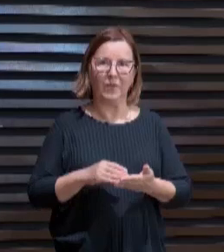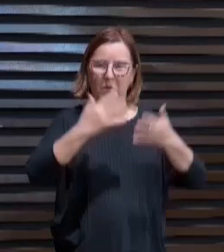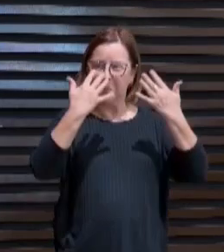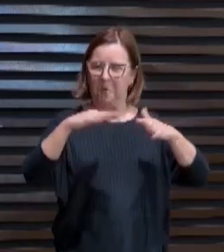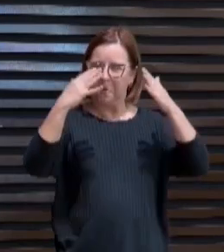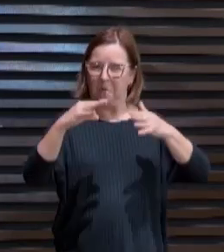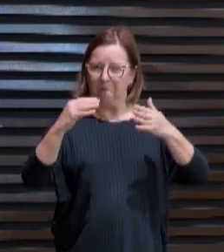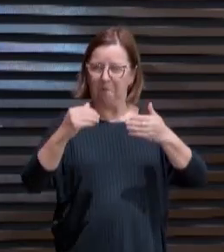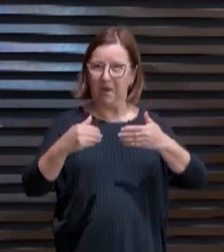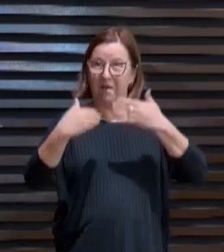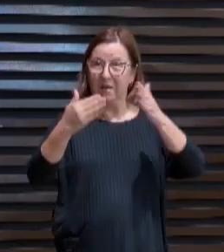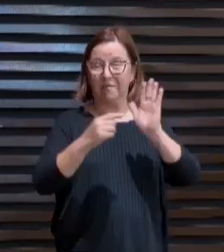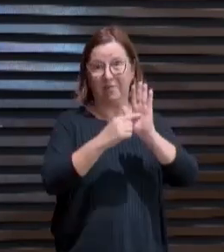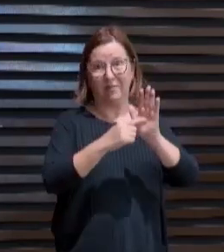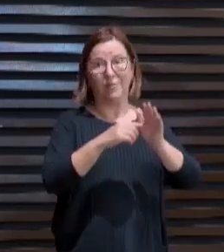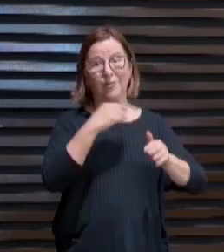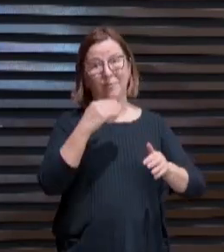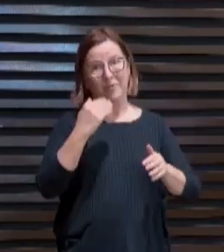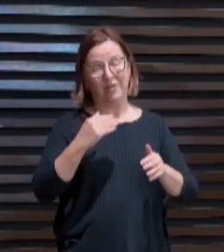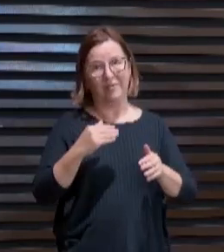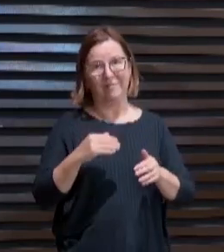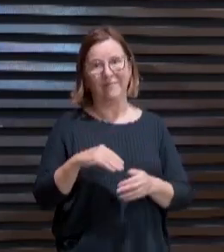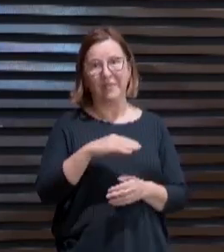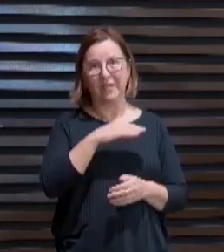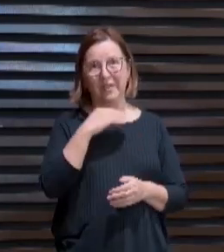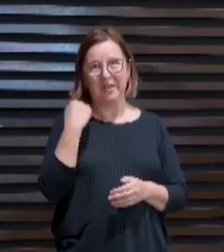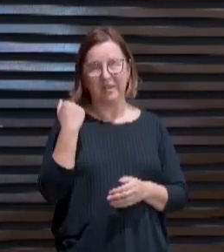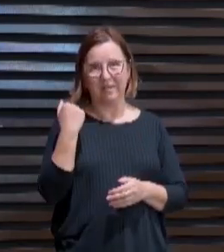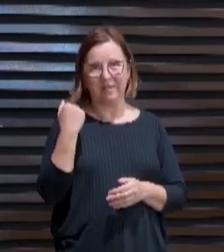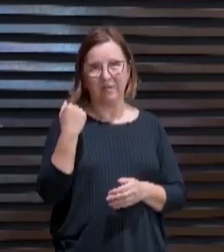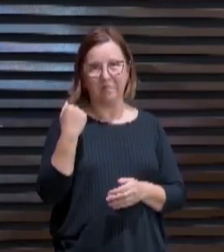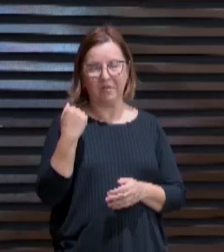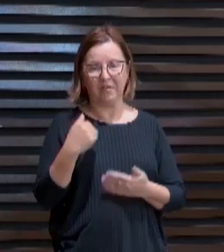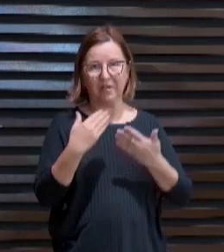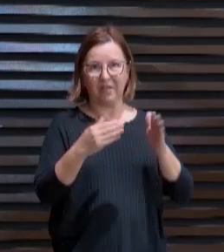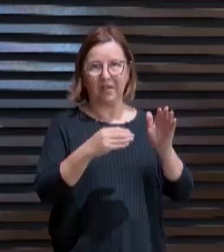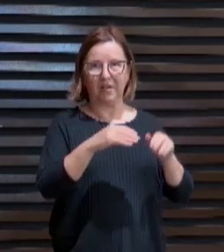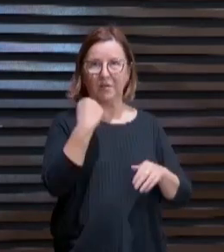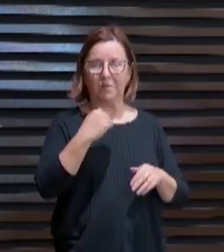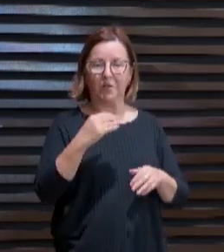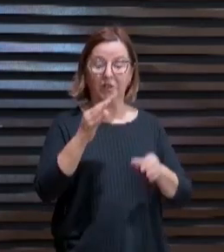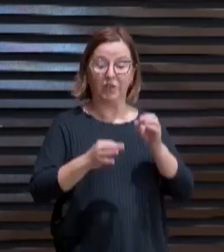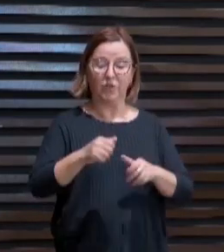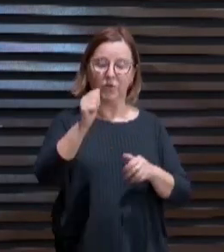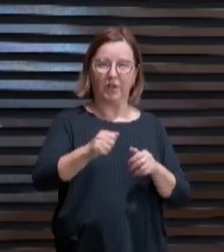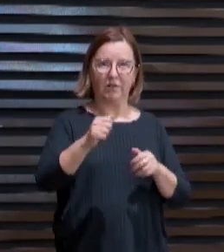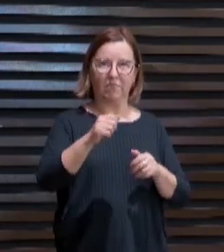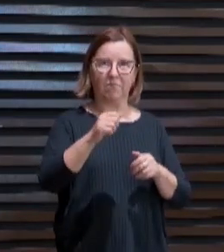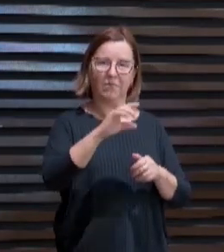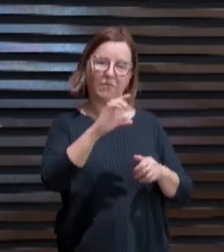estavam. A morte e o além entregaram os mortos que neles havia, e foram julgados um por